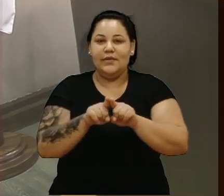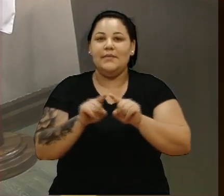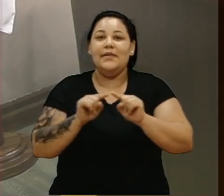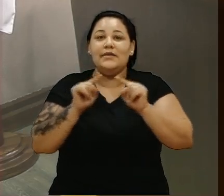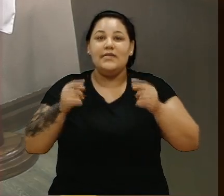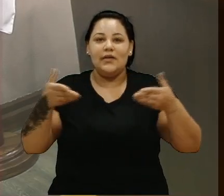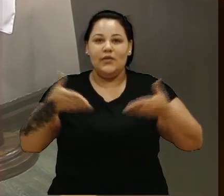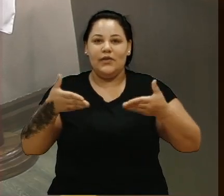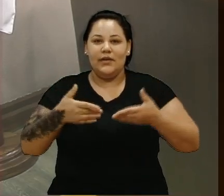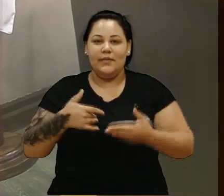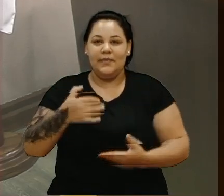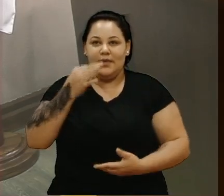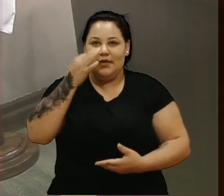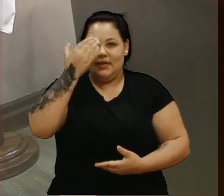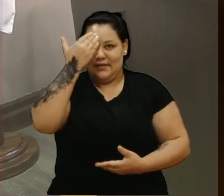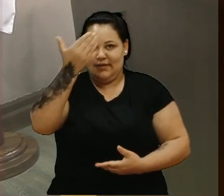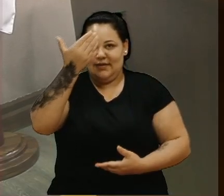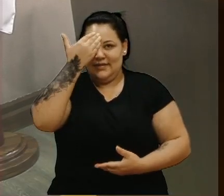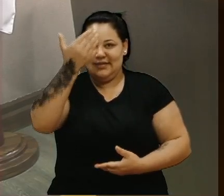a presença dos